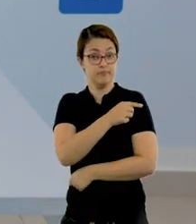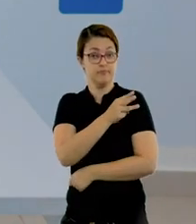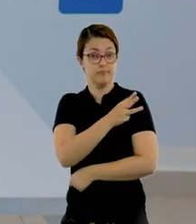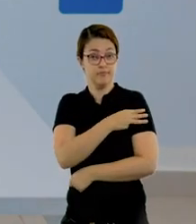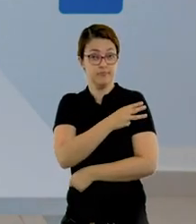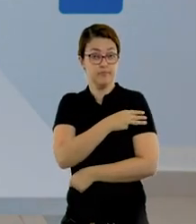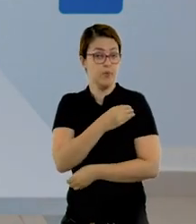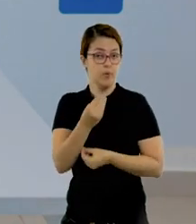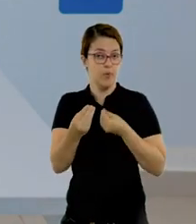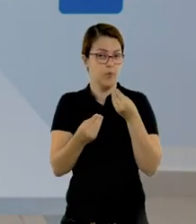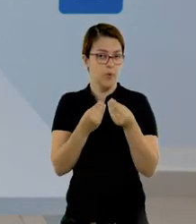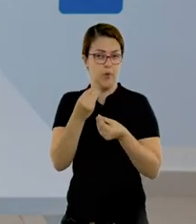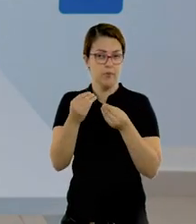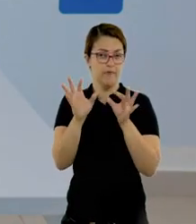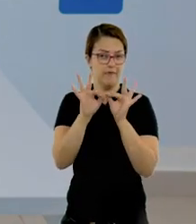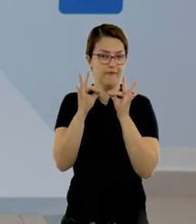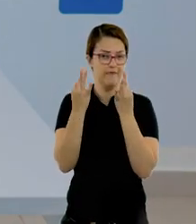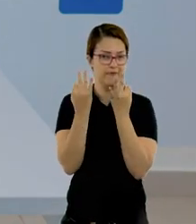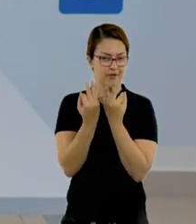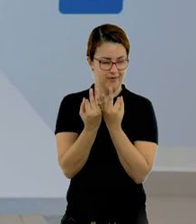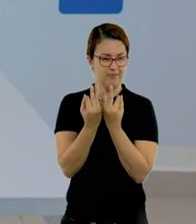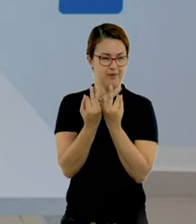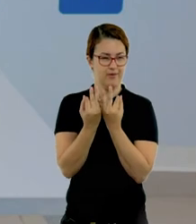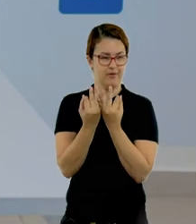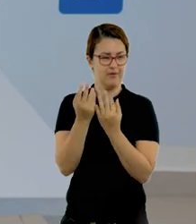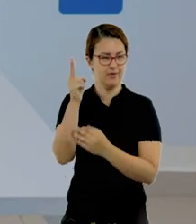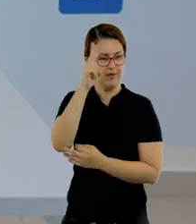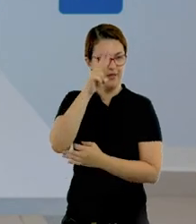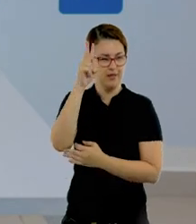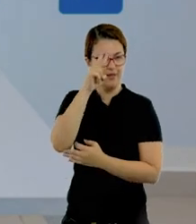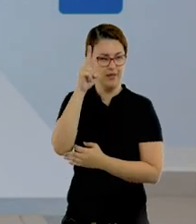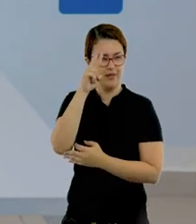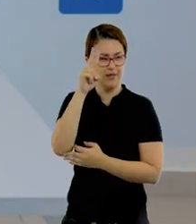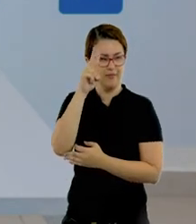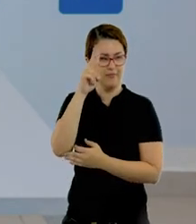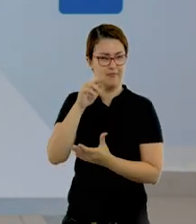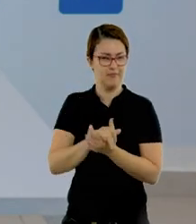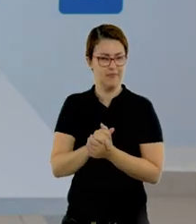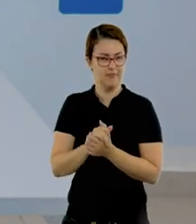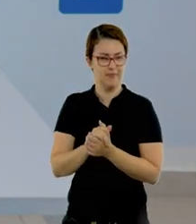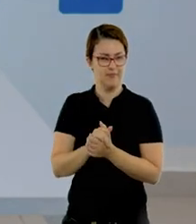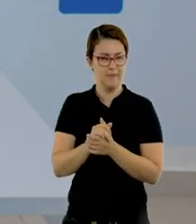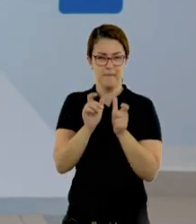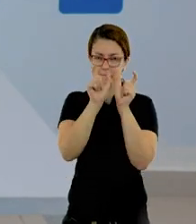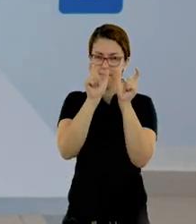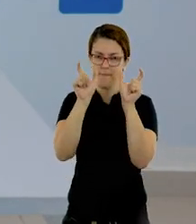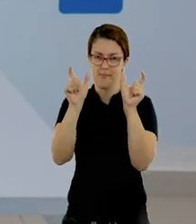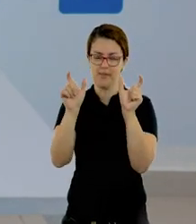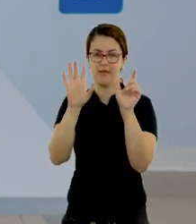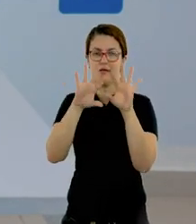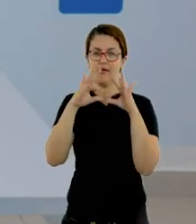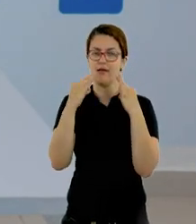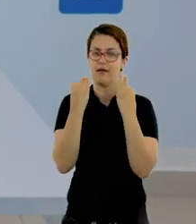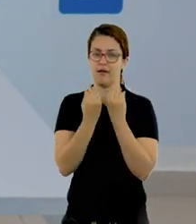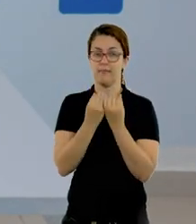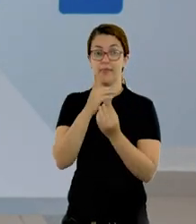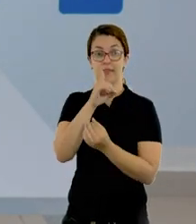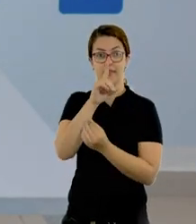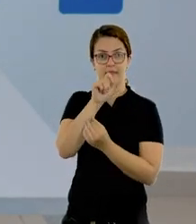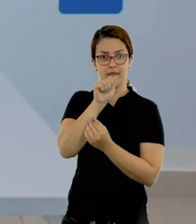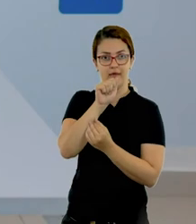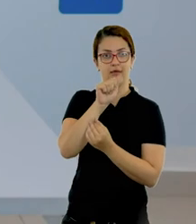vamos retomar as family, família. Lembra que na semana passada nós começamos a ver sobre a family? Nós vimos